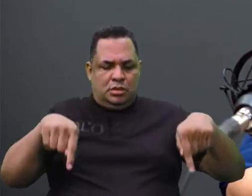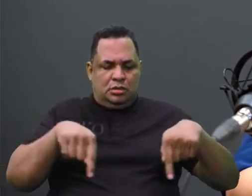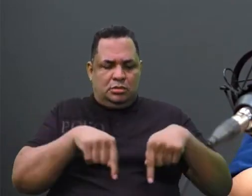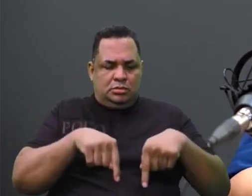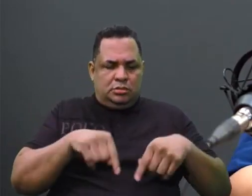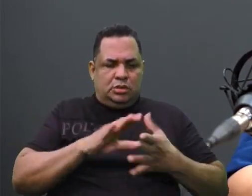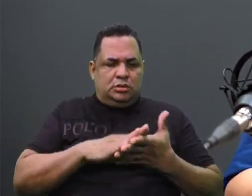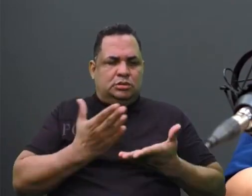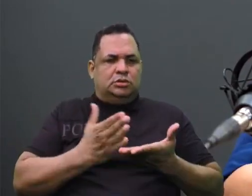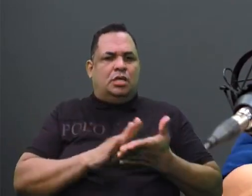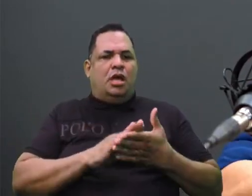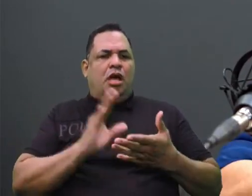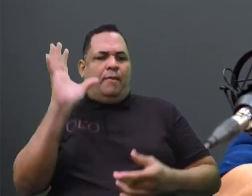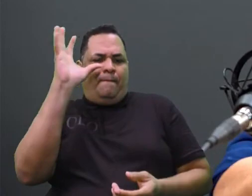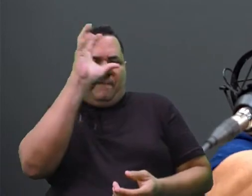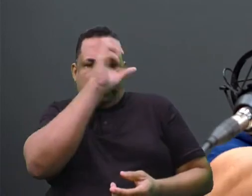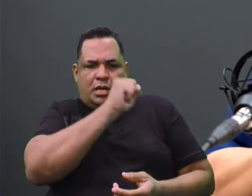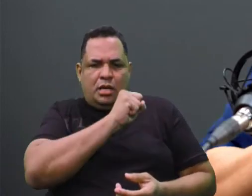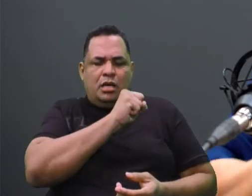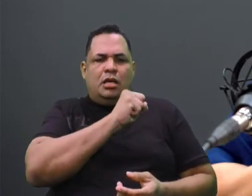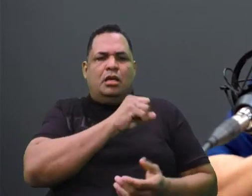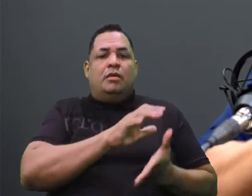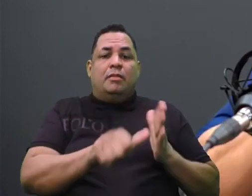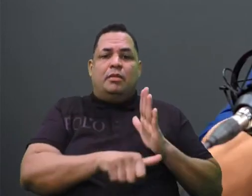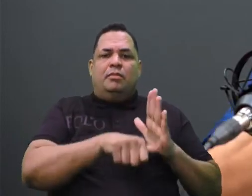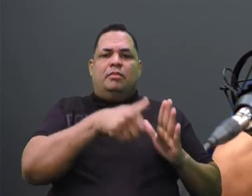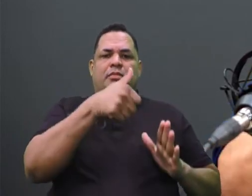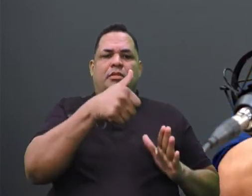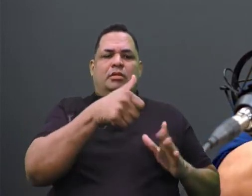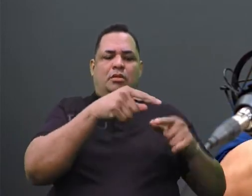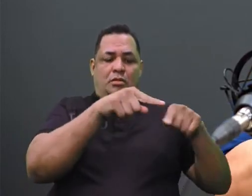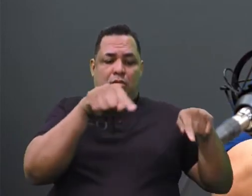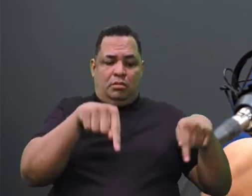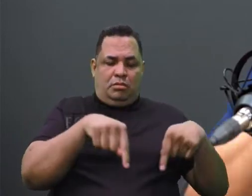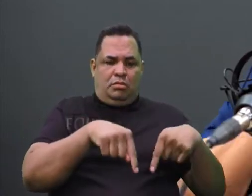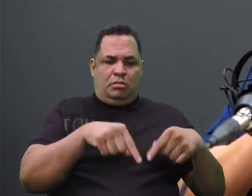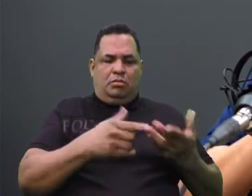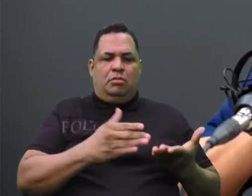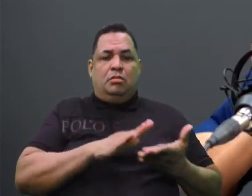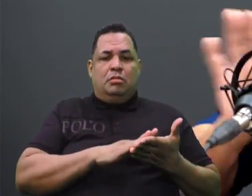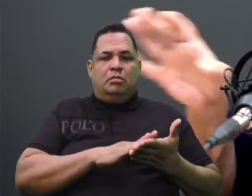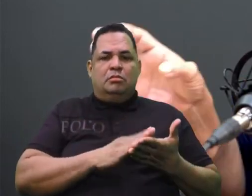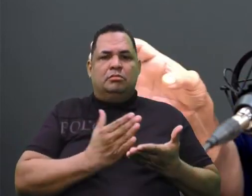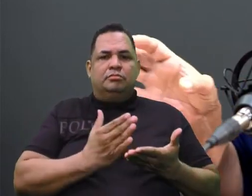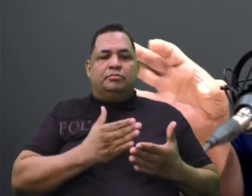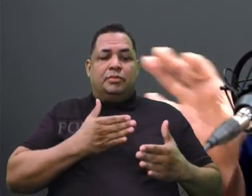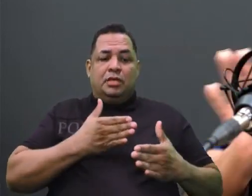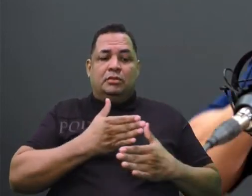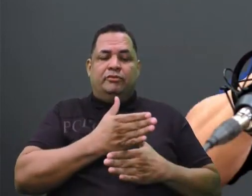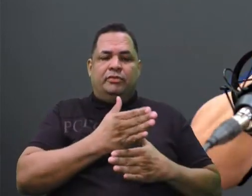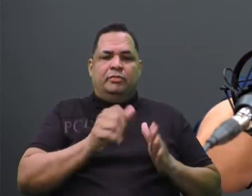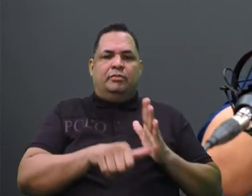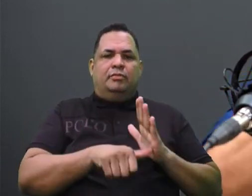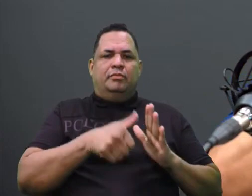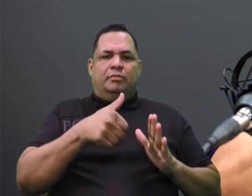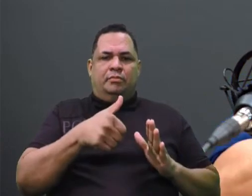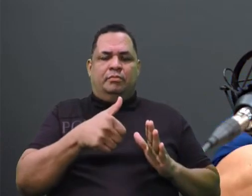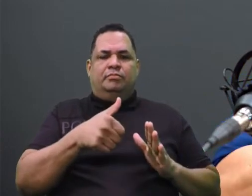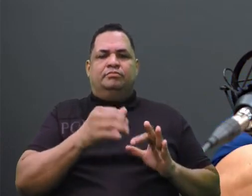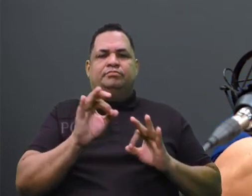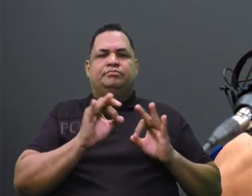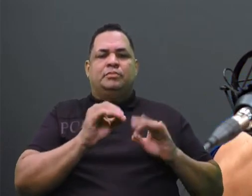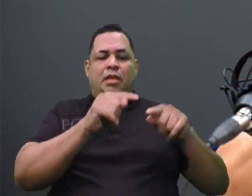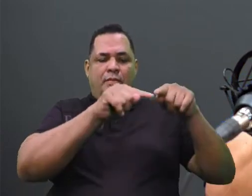estágio. Que legal. Tá? Era uma espécie não de estágio. Sabia disso. Então, em loco, eu não fui direto. Não, eu fui para